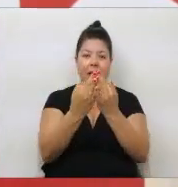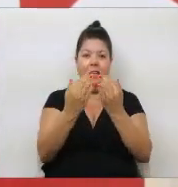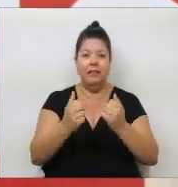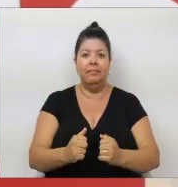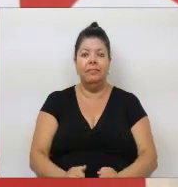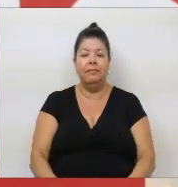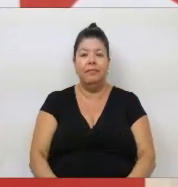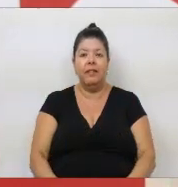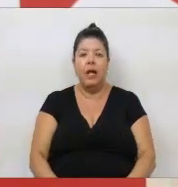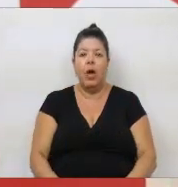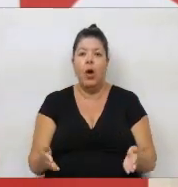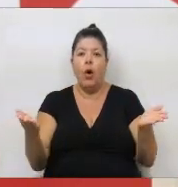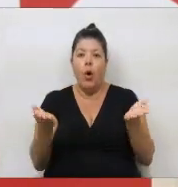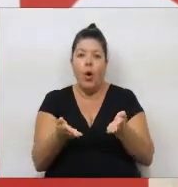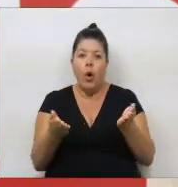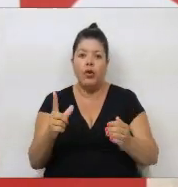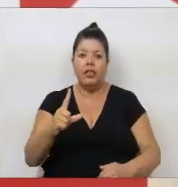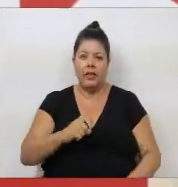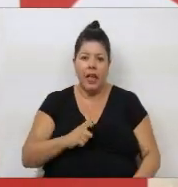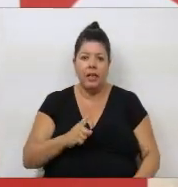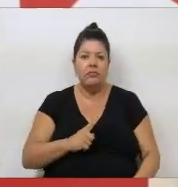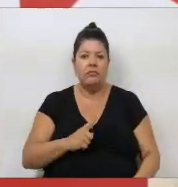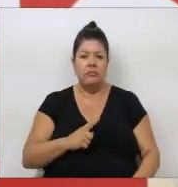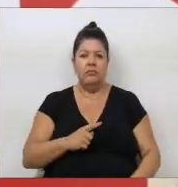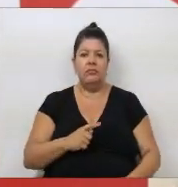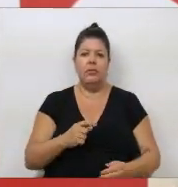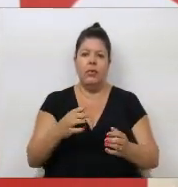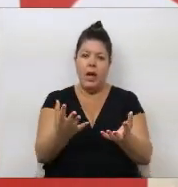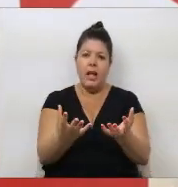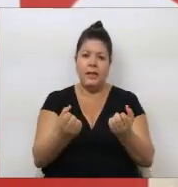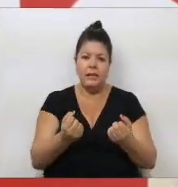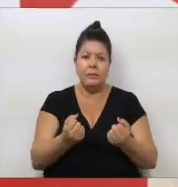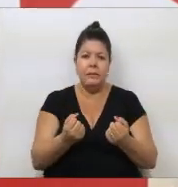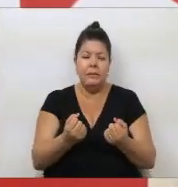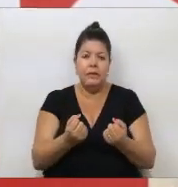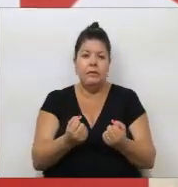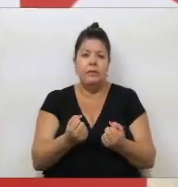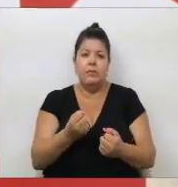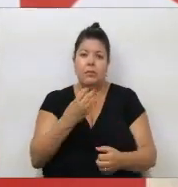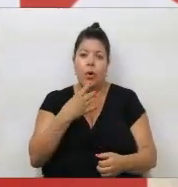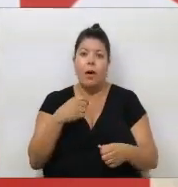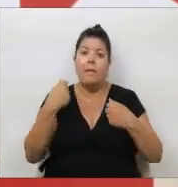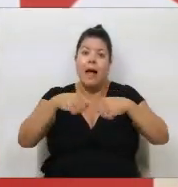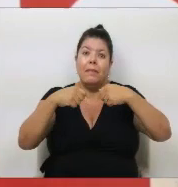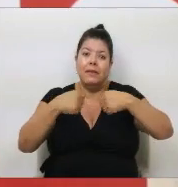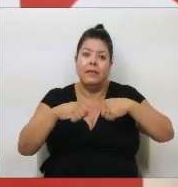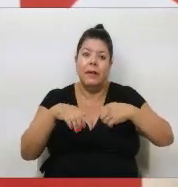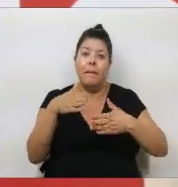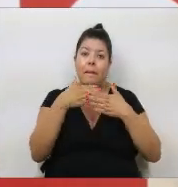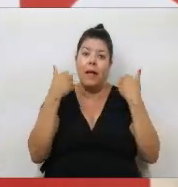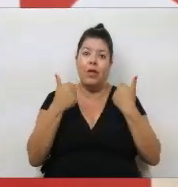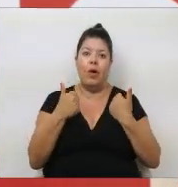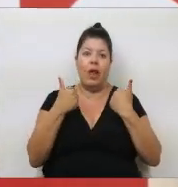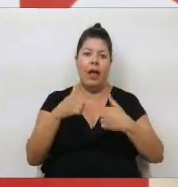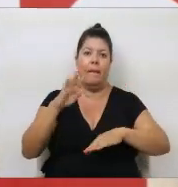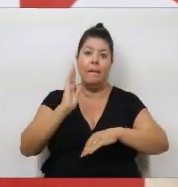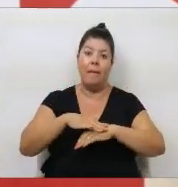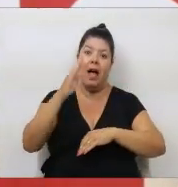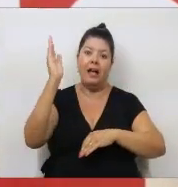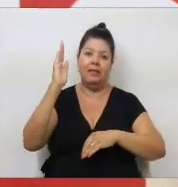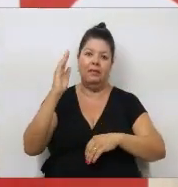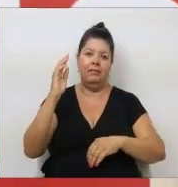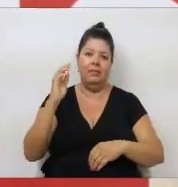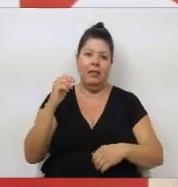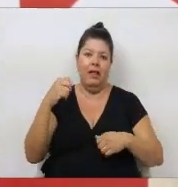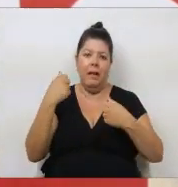né? Hoje nós temos um bom atendimento, mas é preciso melhorar, é preciso ouvir, é preciso